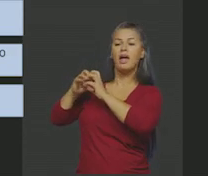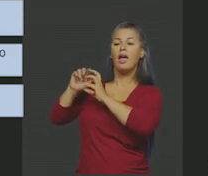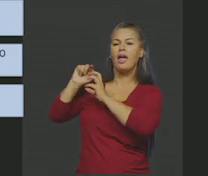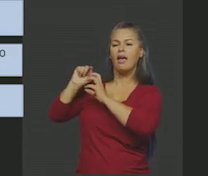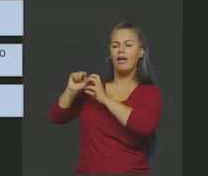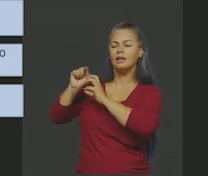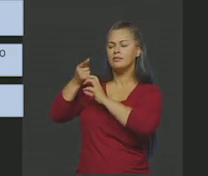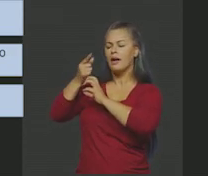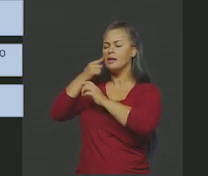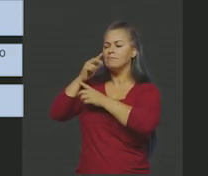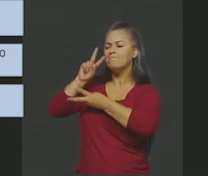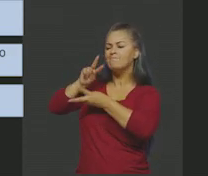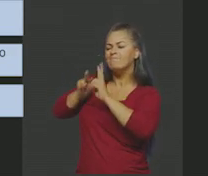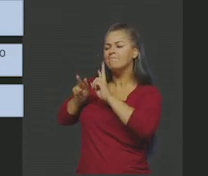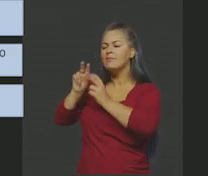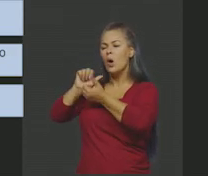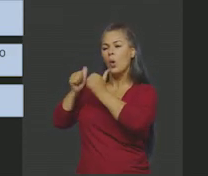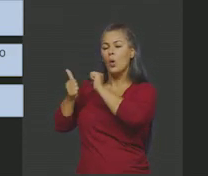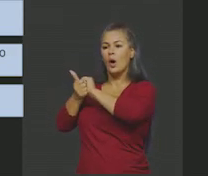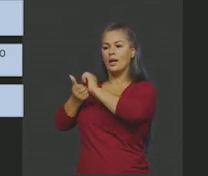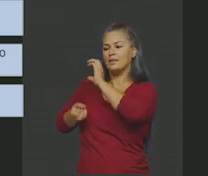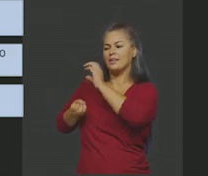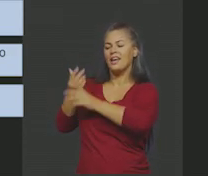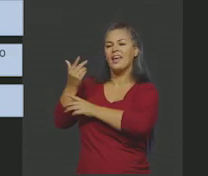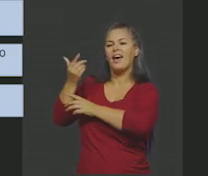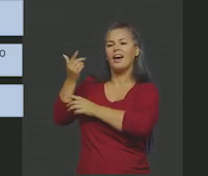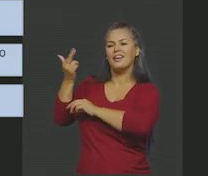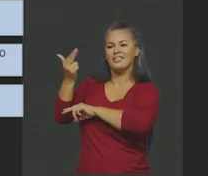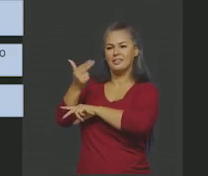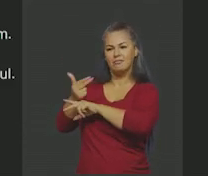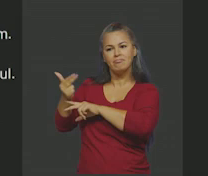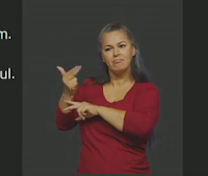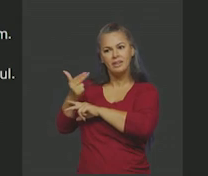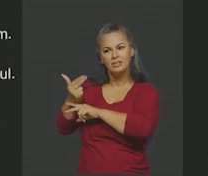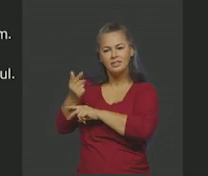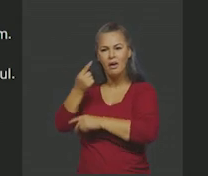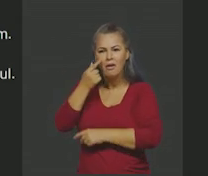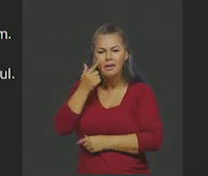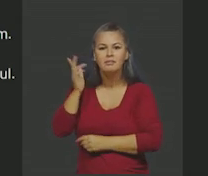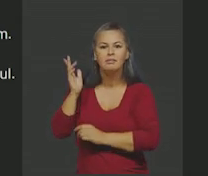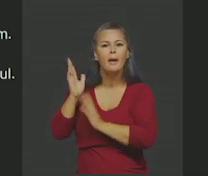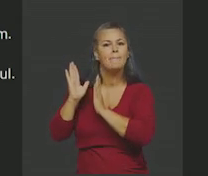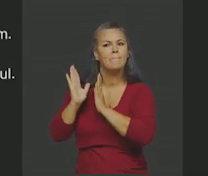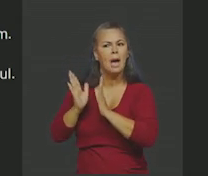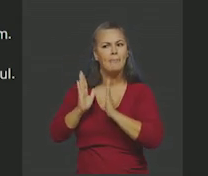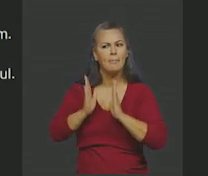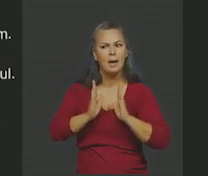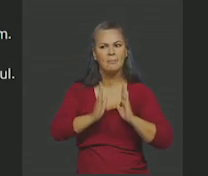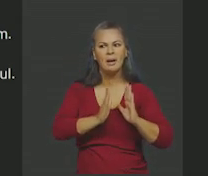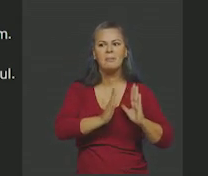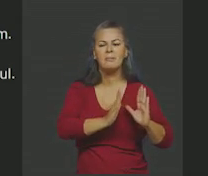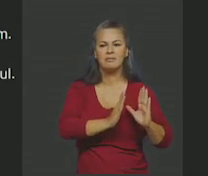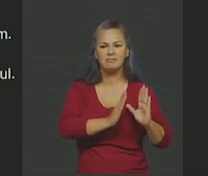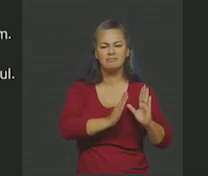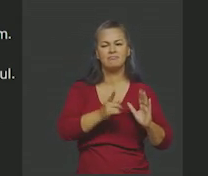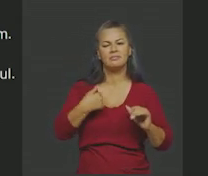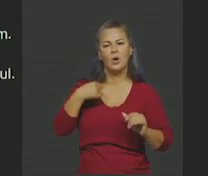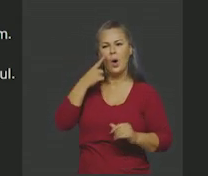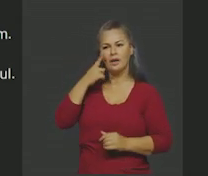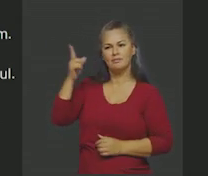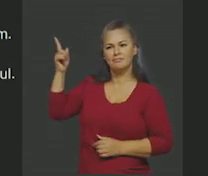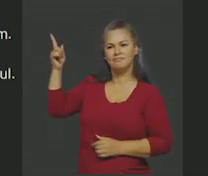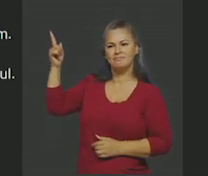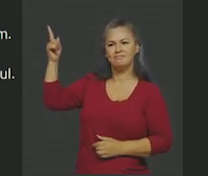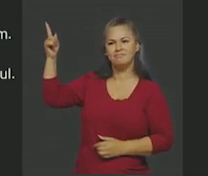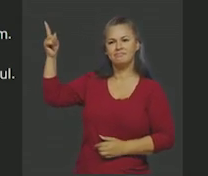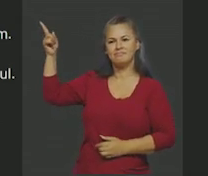sinais para criar a imagem, tá? Então, eu trouxe aí um desenho mostrando para